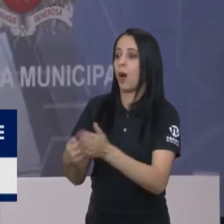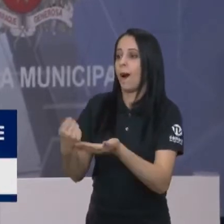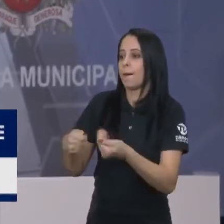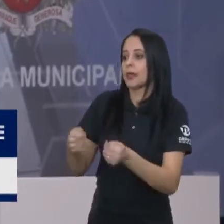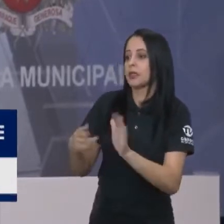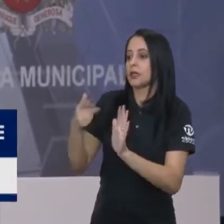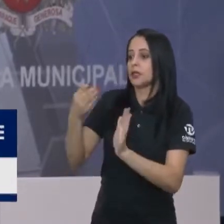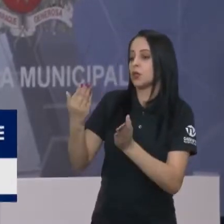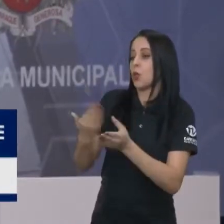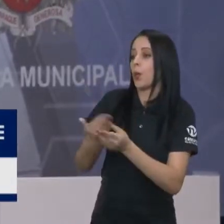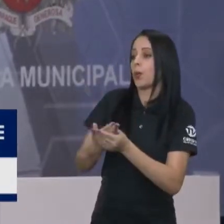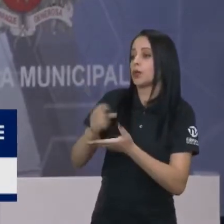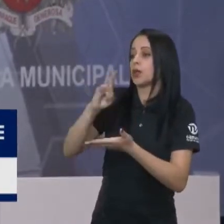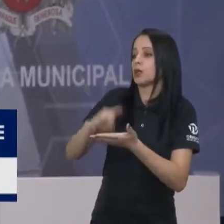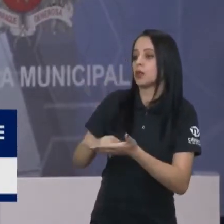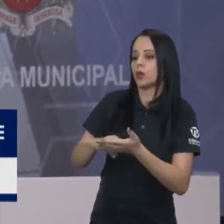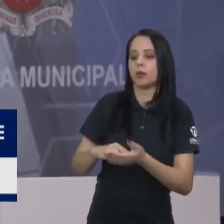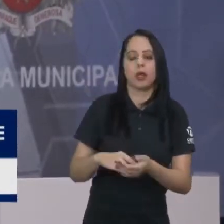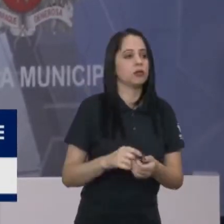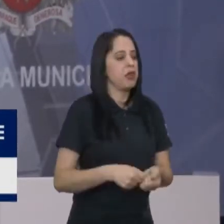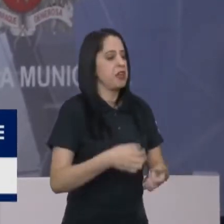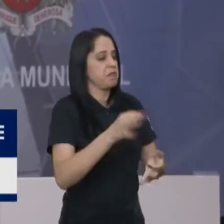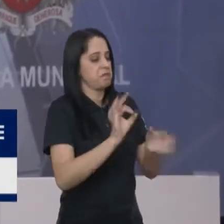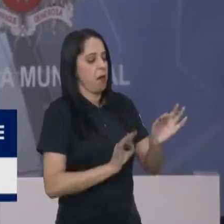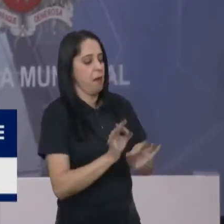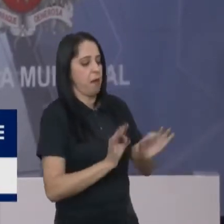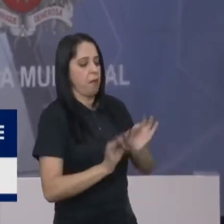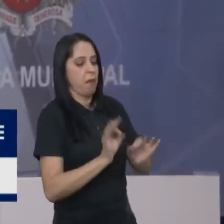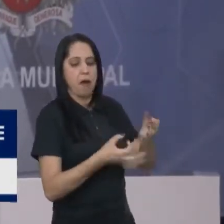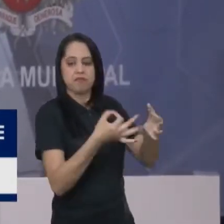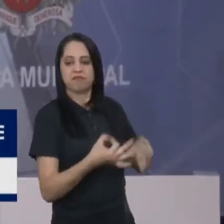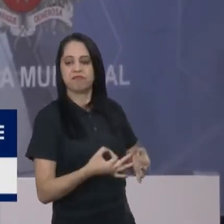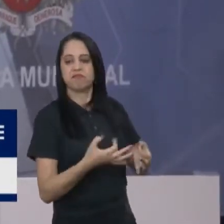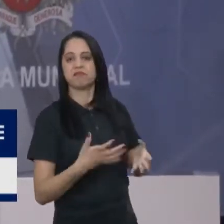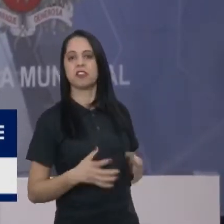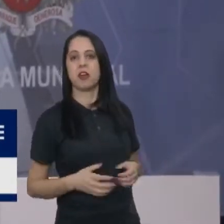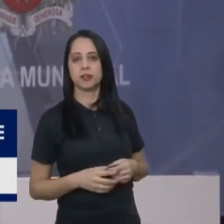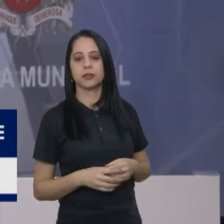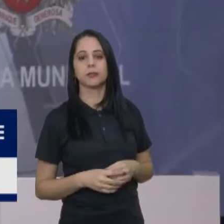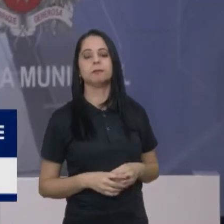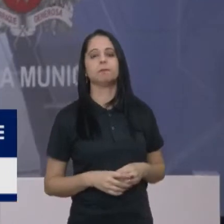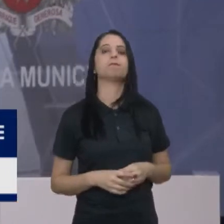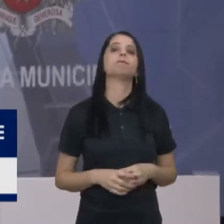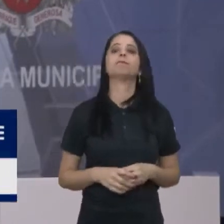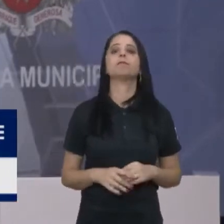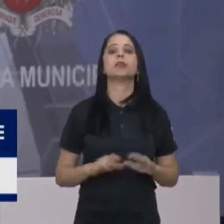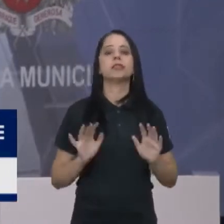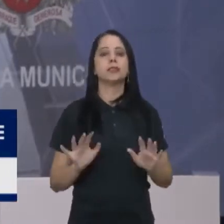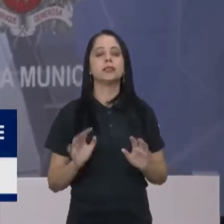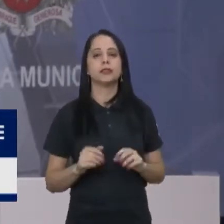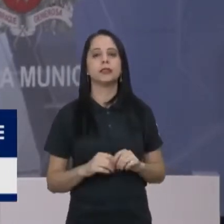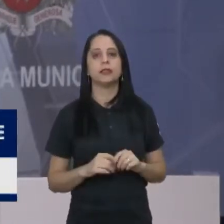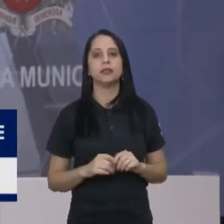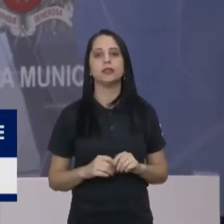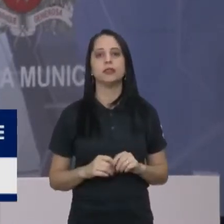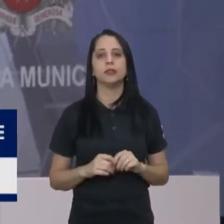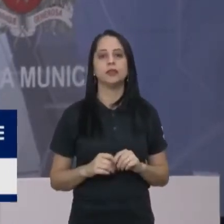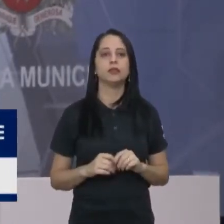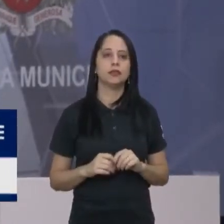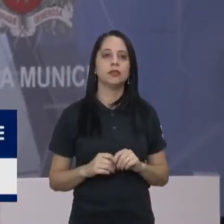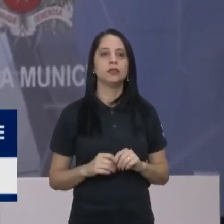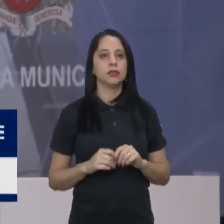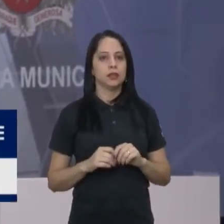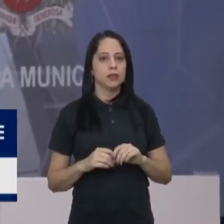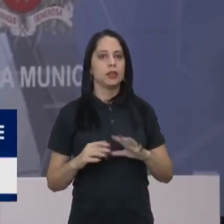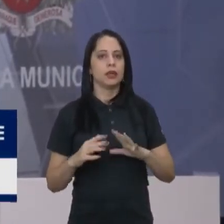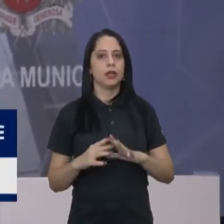Aldo sempre destemido, muito destemido, o Aldo, né? E essa dupla, pelo menos na minha gestão, foi, junto com a equipe